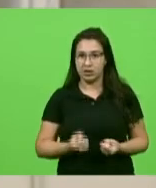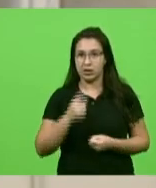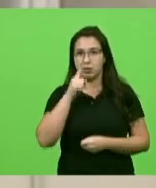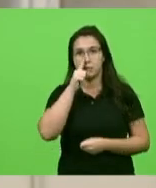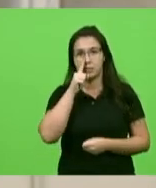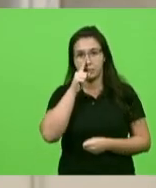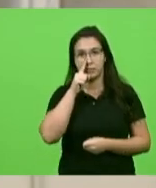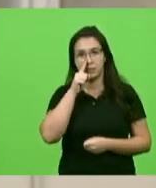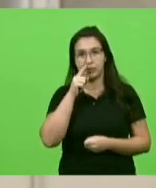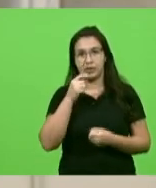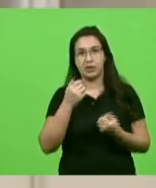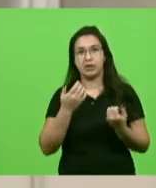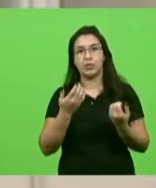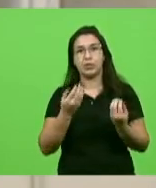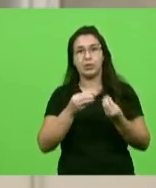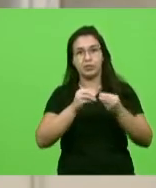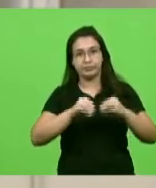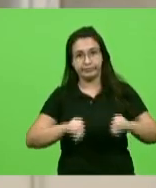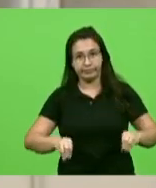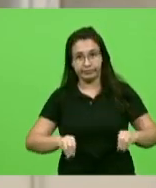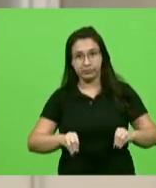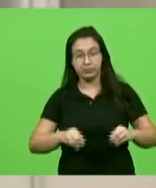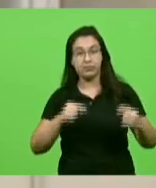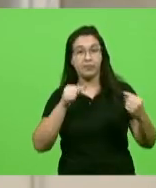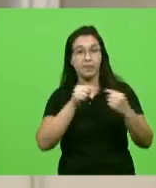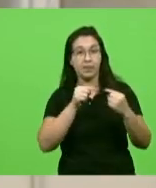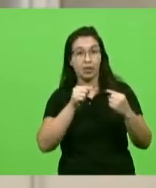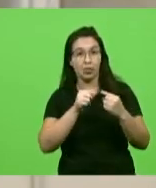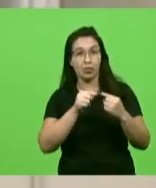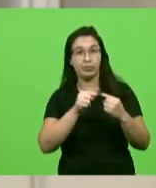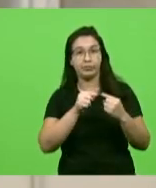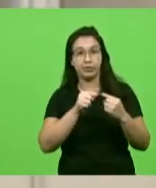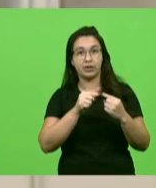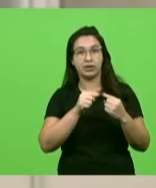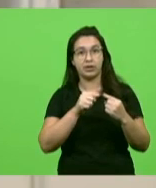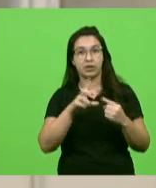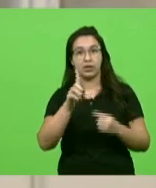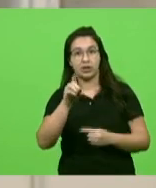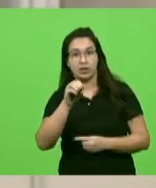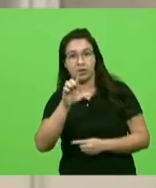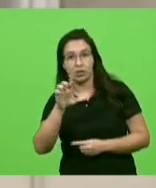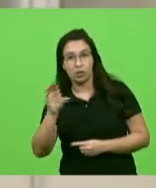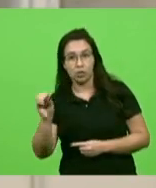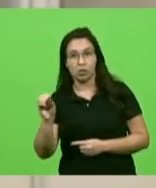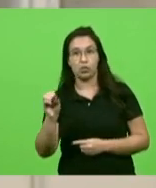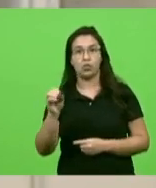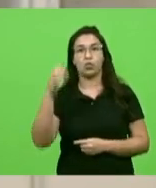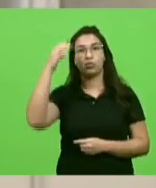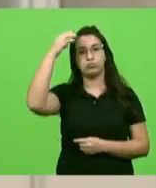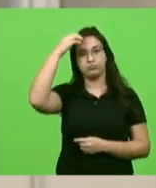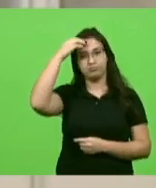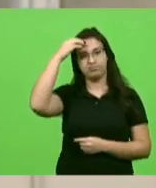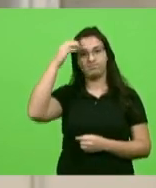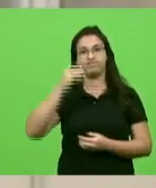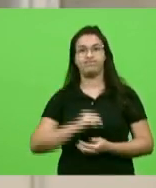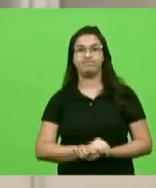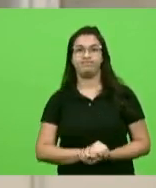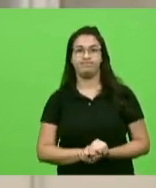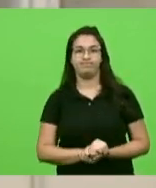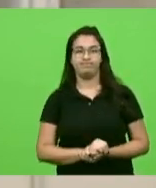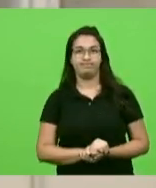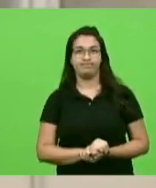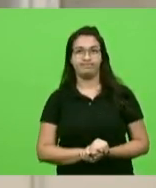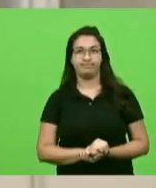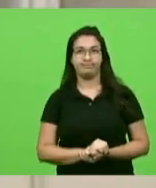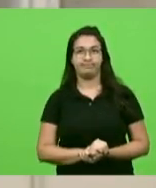produção do resultado lesivo o que caracteriza dolo na modalidade eventual à vista